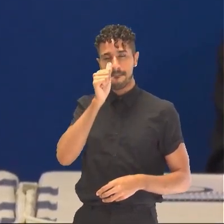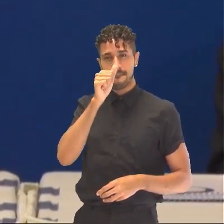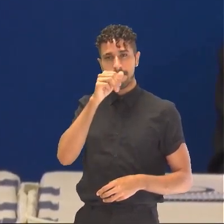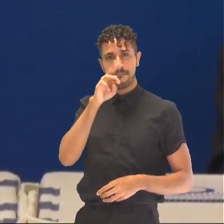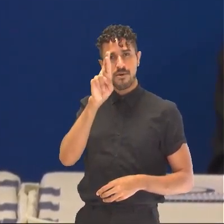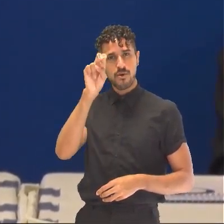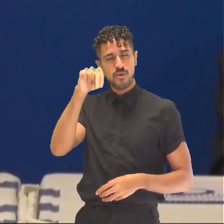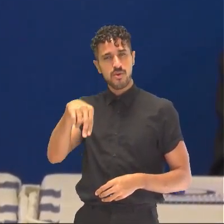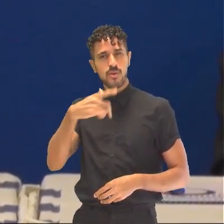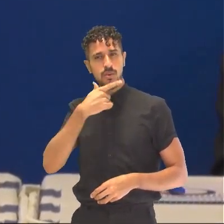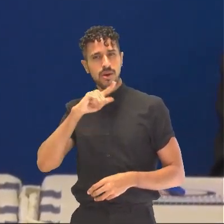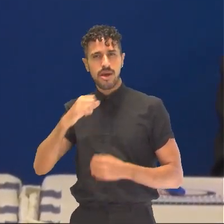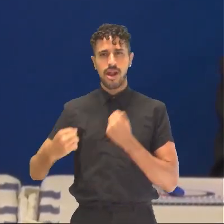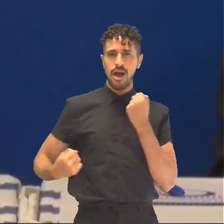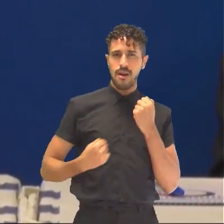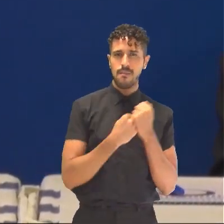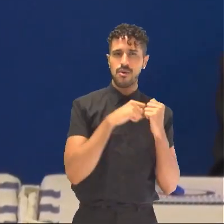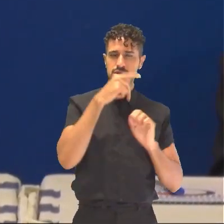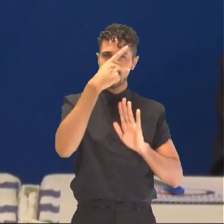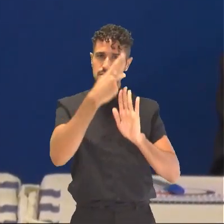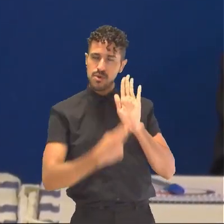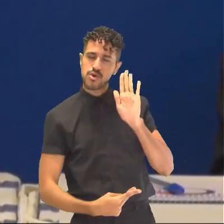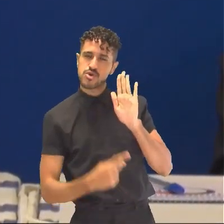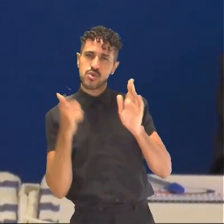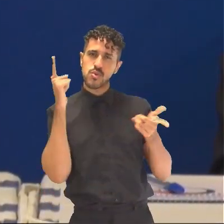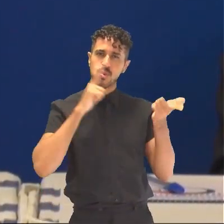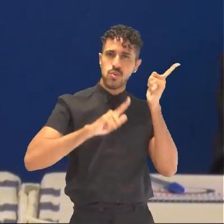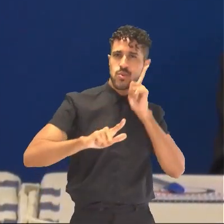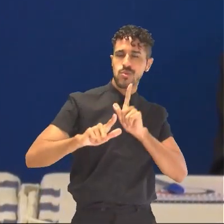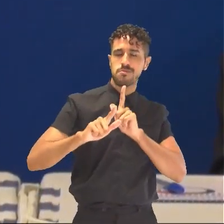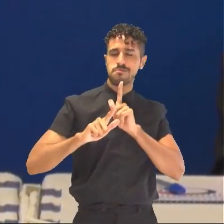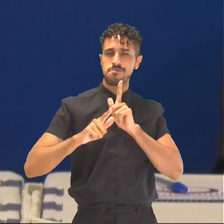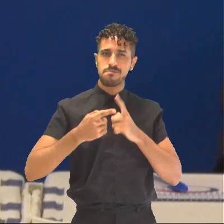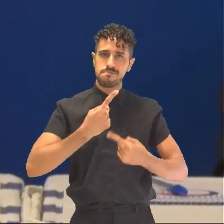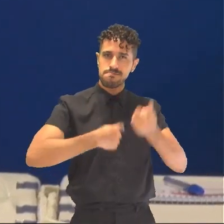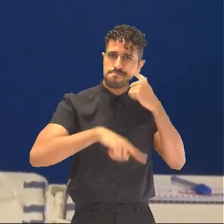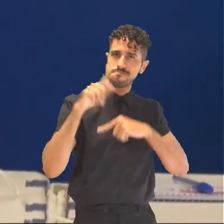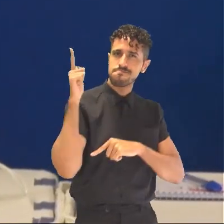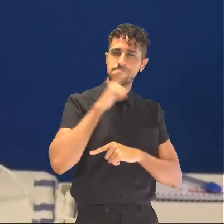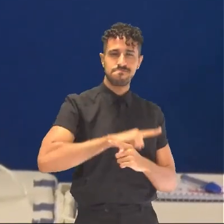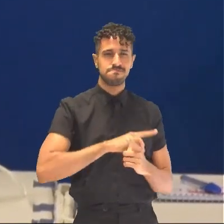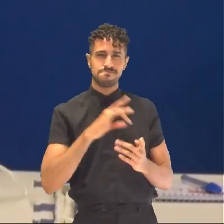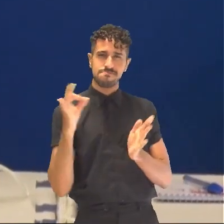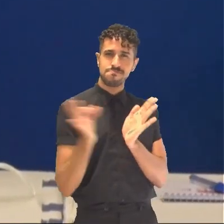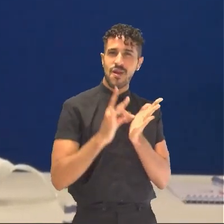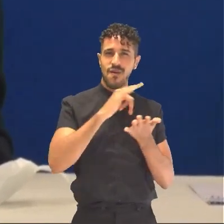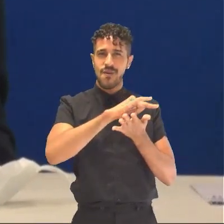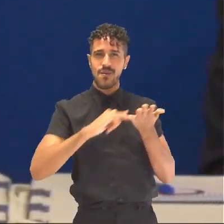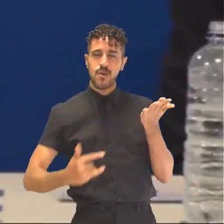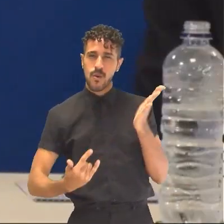apoio para que essa iniciativa chegasse a este momento hoje de formalização